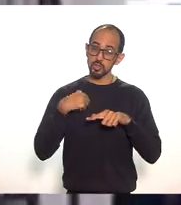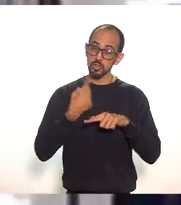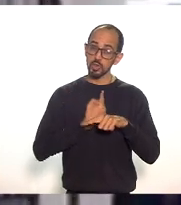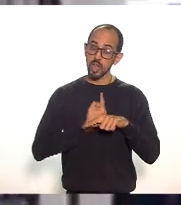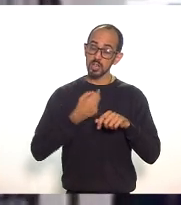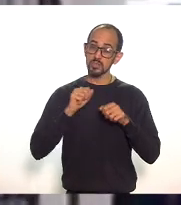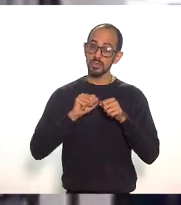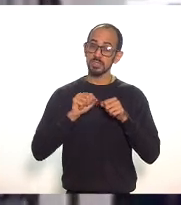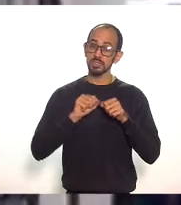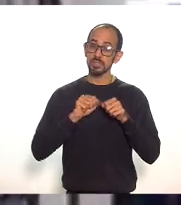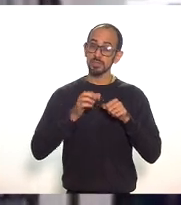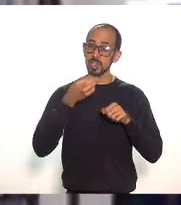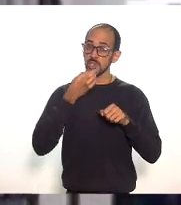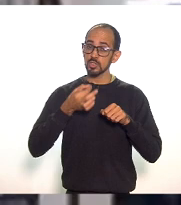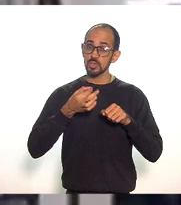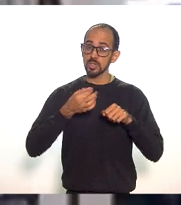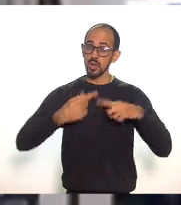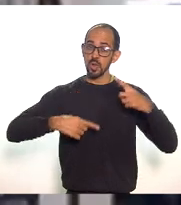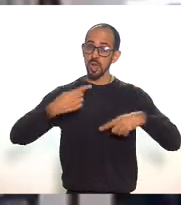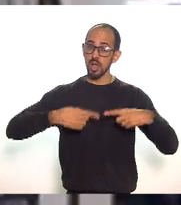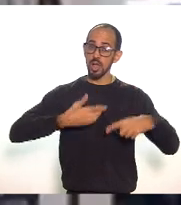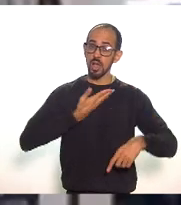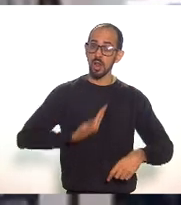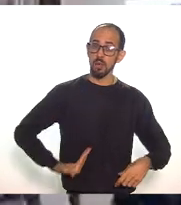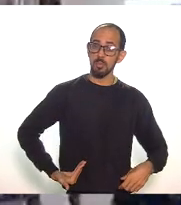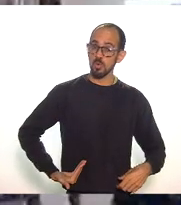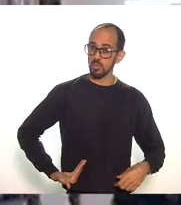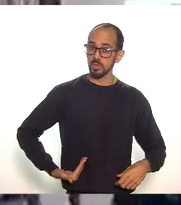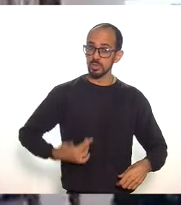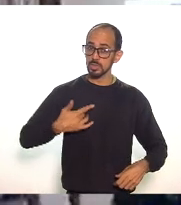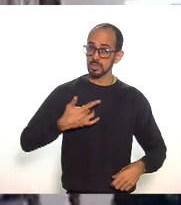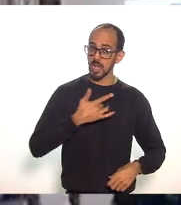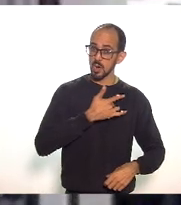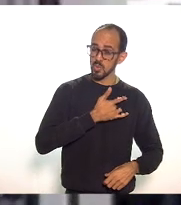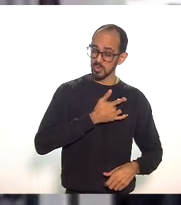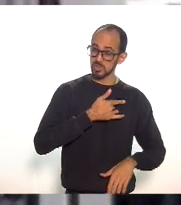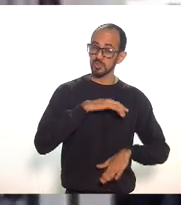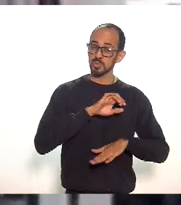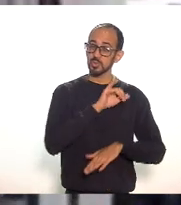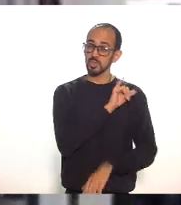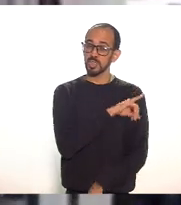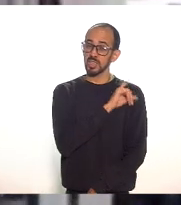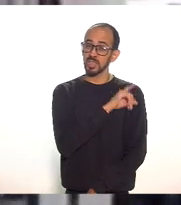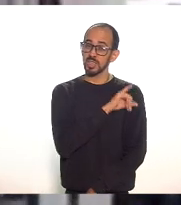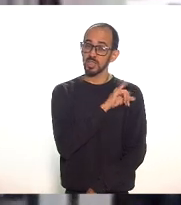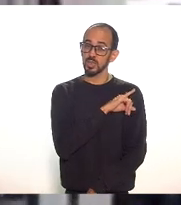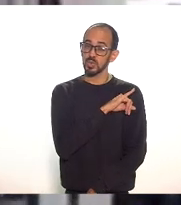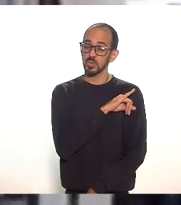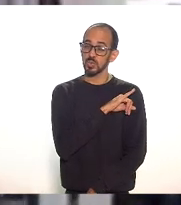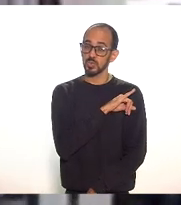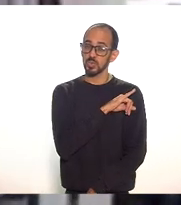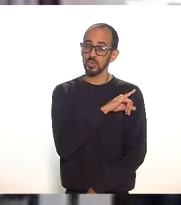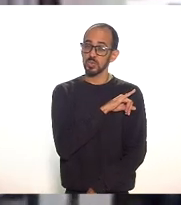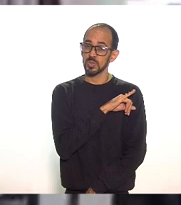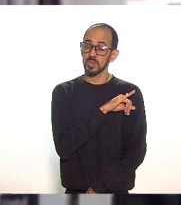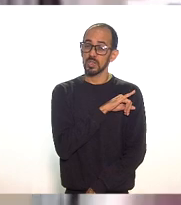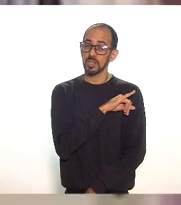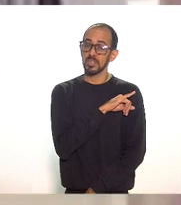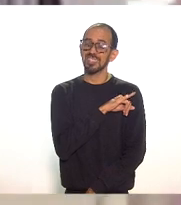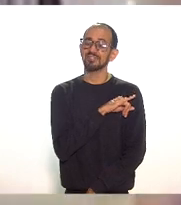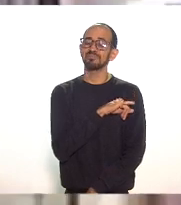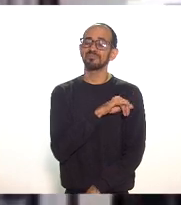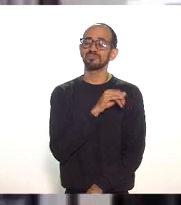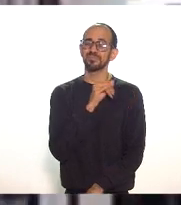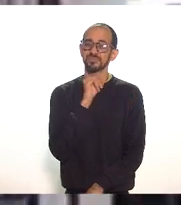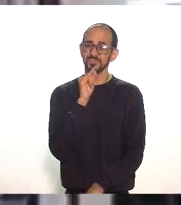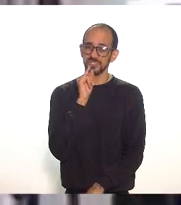à política pública. A política pública da saúde do Rio de Janeiro, ela está realmente